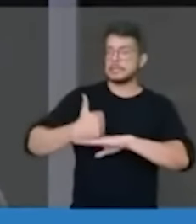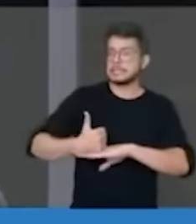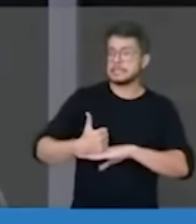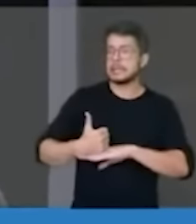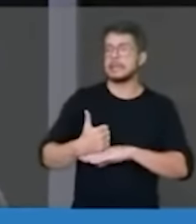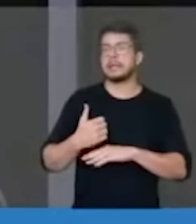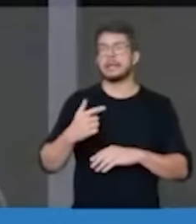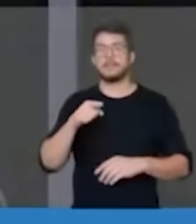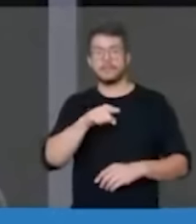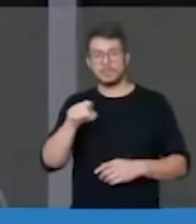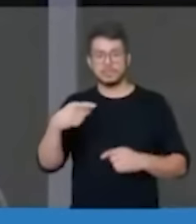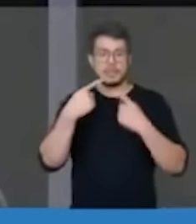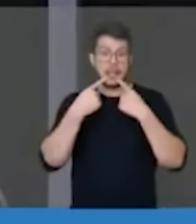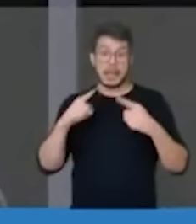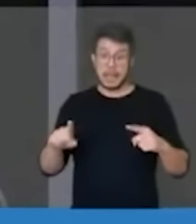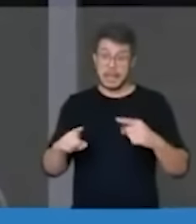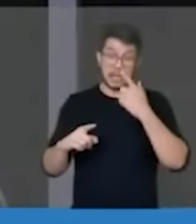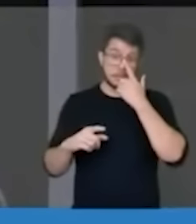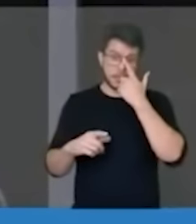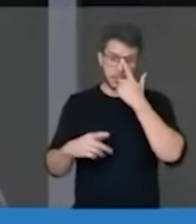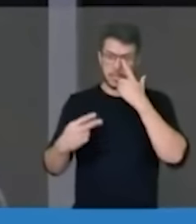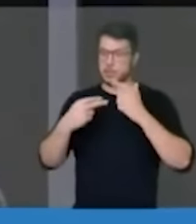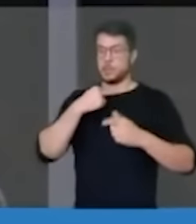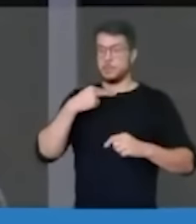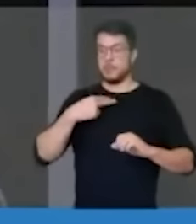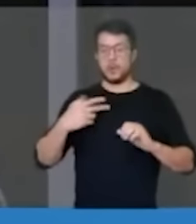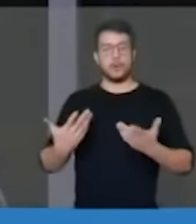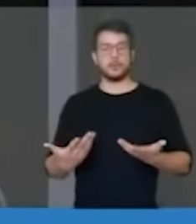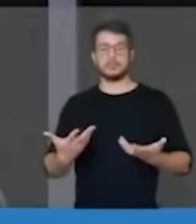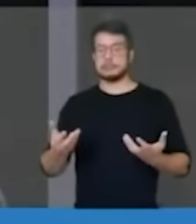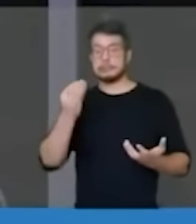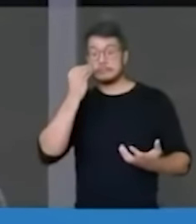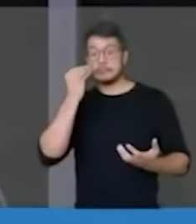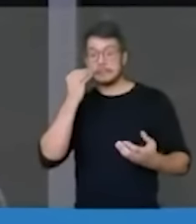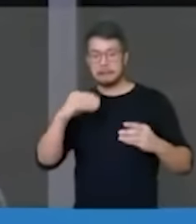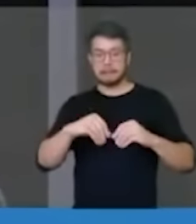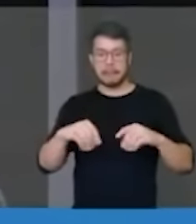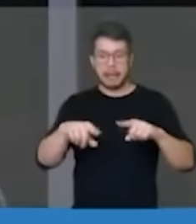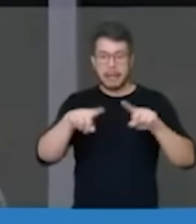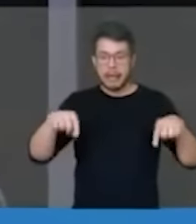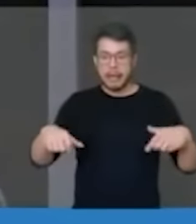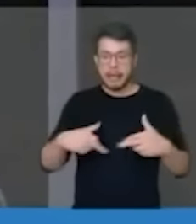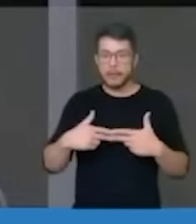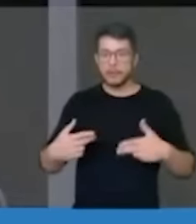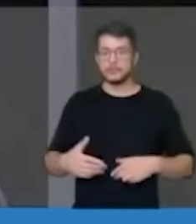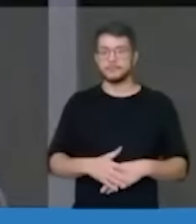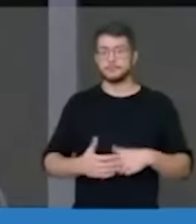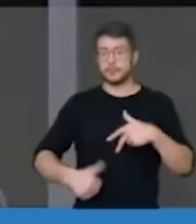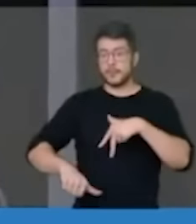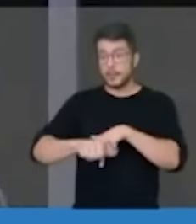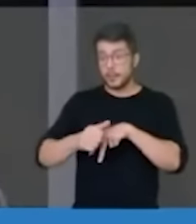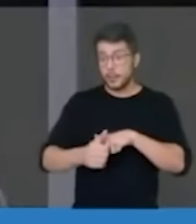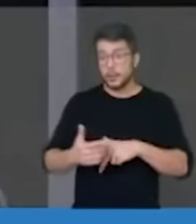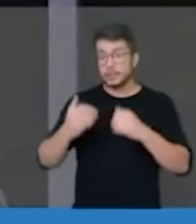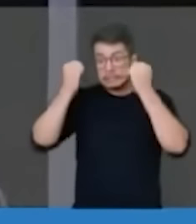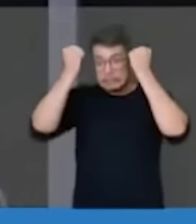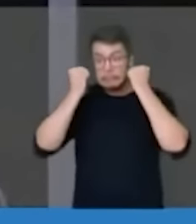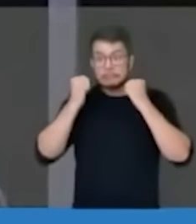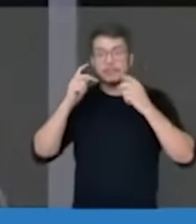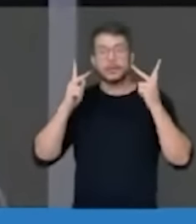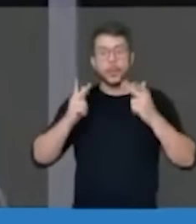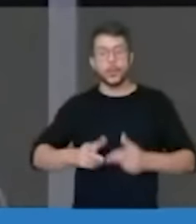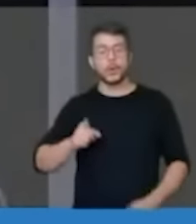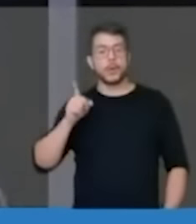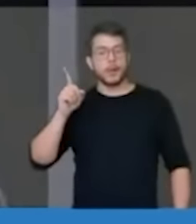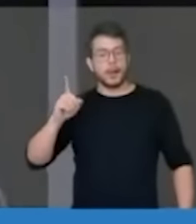terra. Esses não podem lutar pela terra. Esses vocês acham terroristas? Terrorista é Bolsonaro, que comandava o